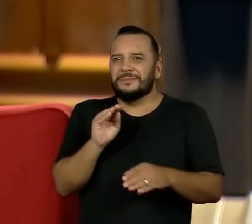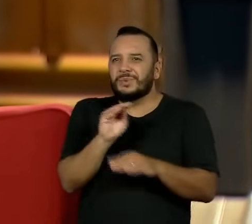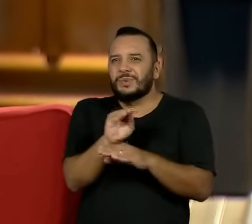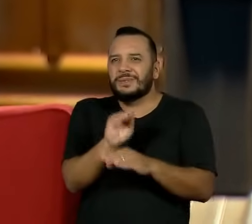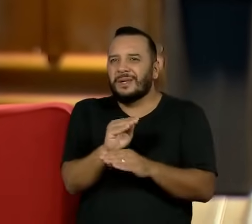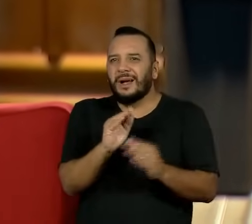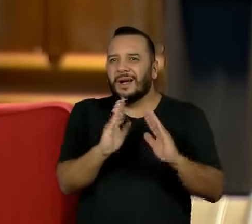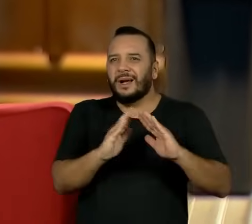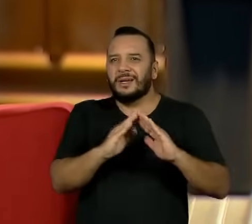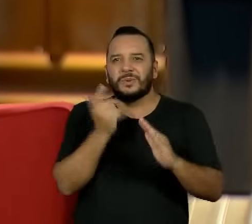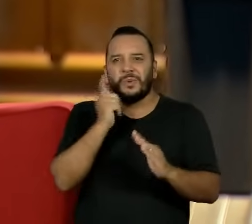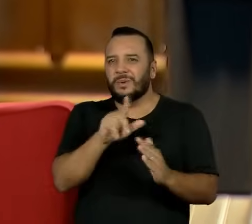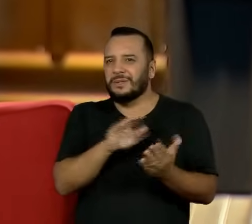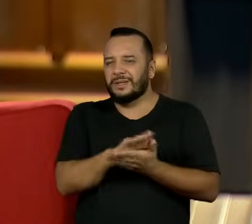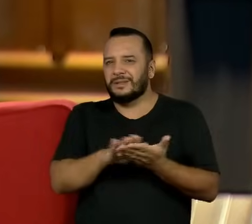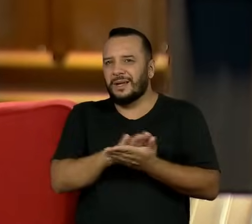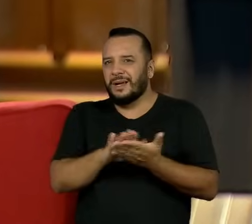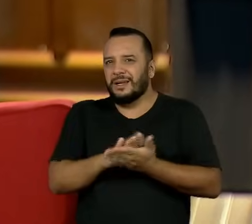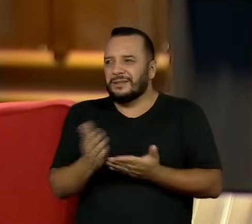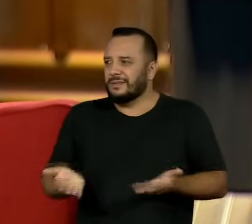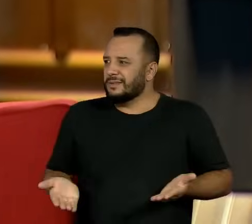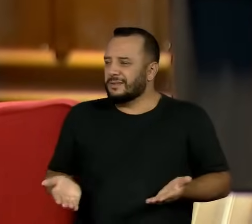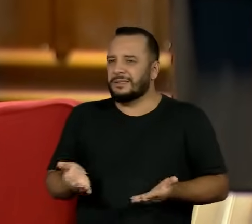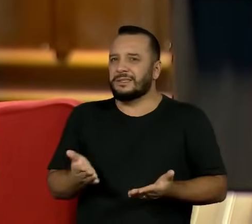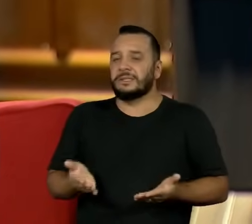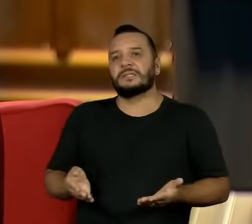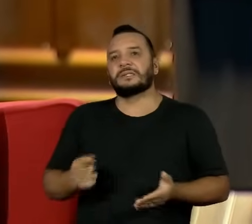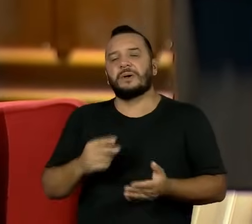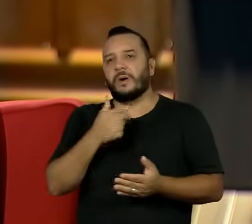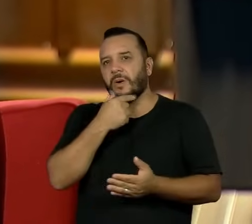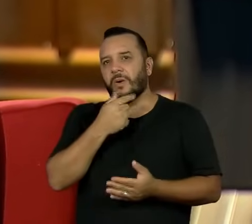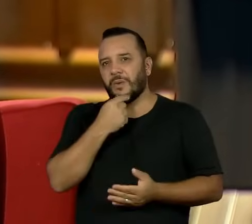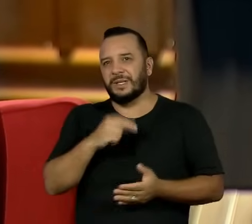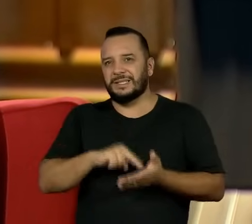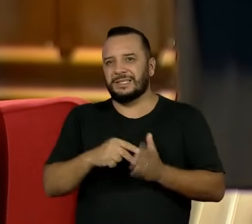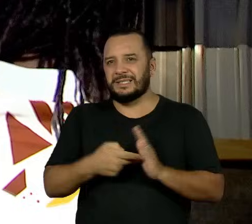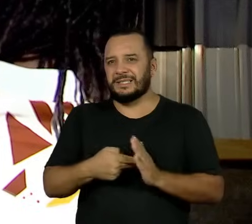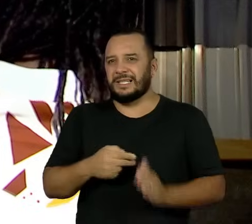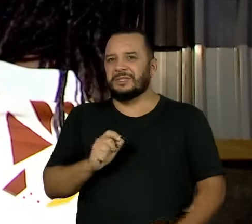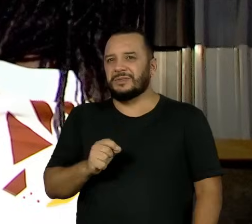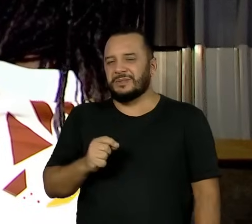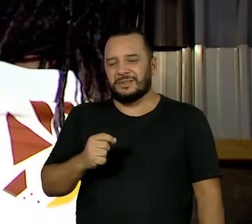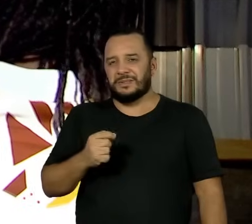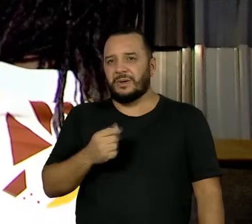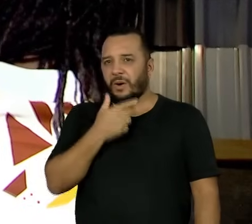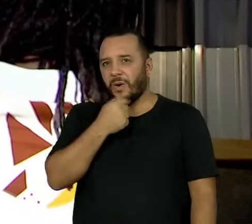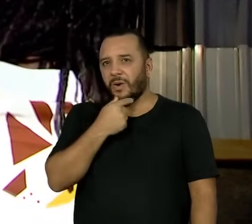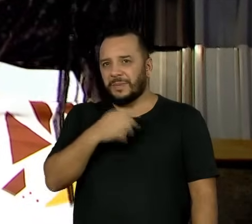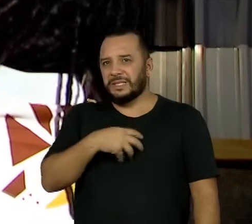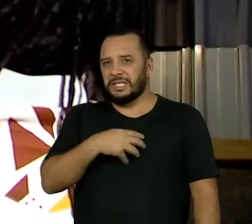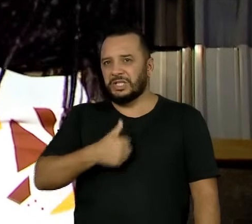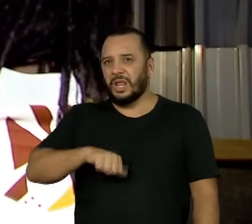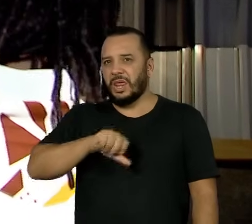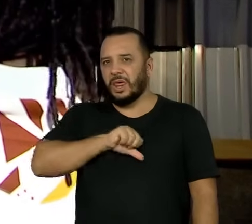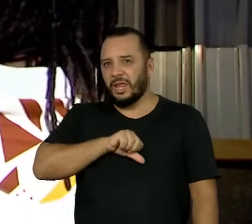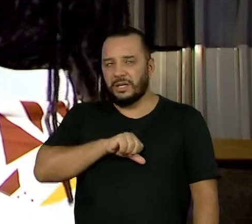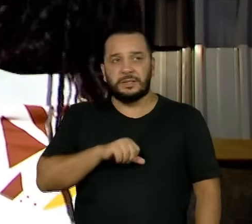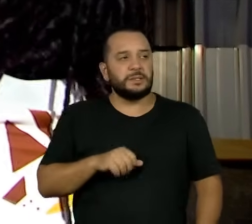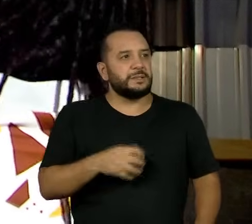dele, de garantia material da família, ele se sente menos. Ele inclusive, se sente rebaixado. Ele